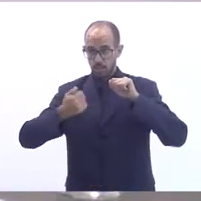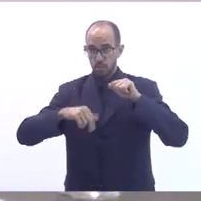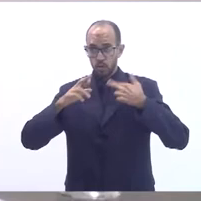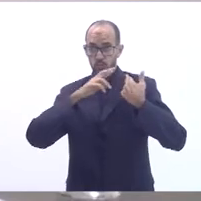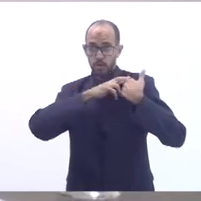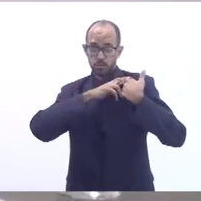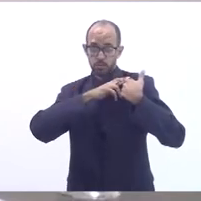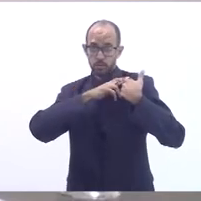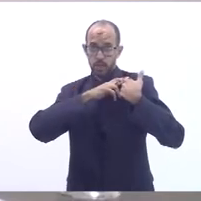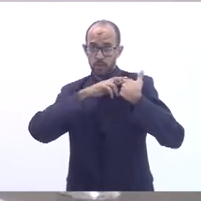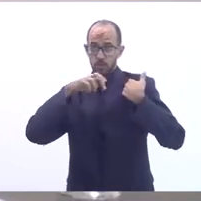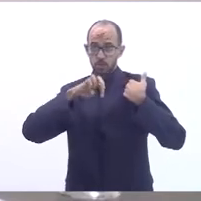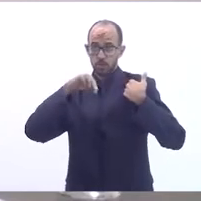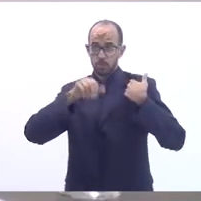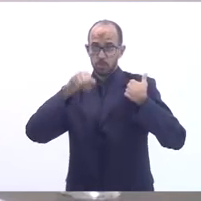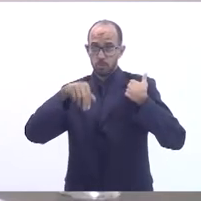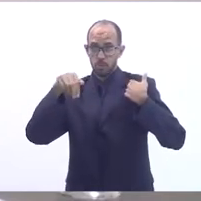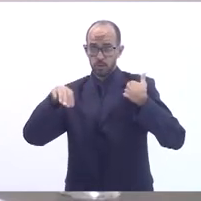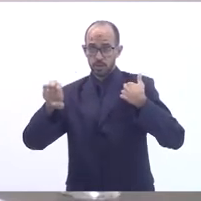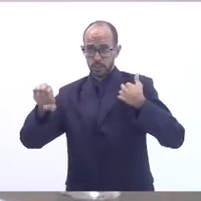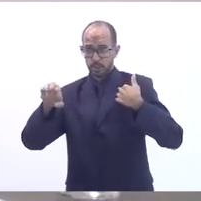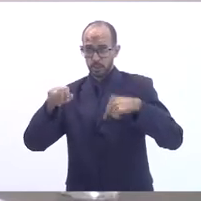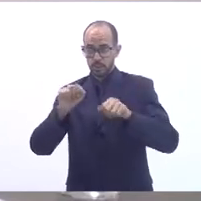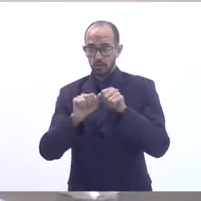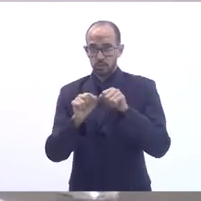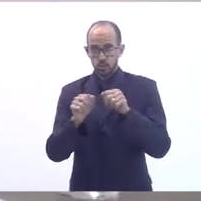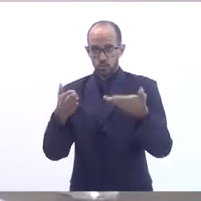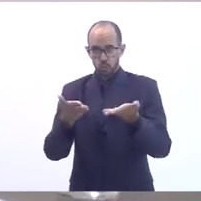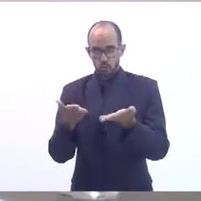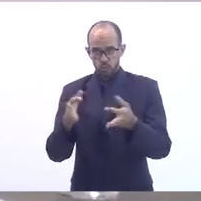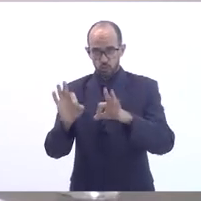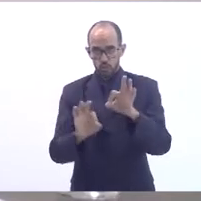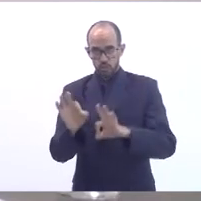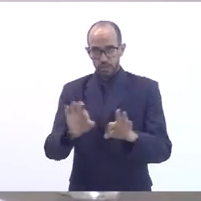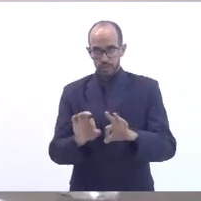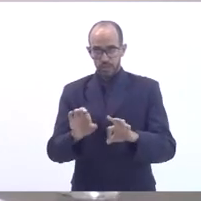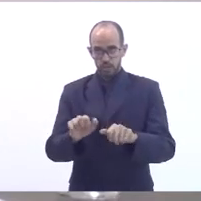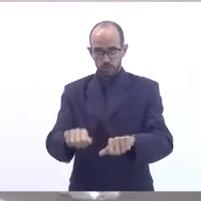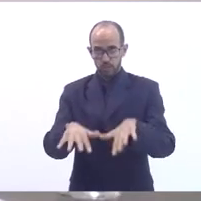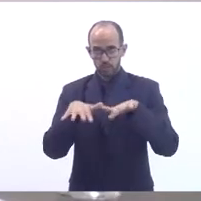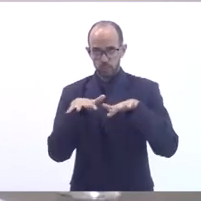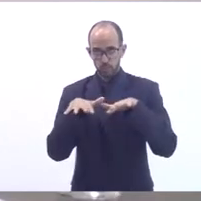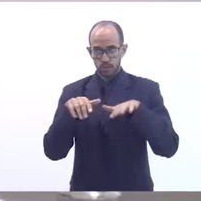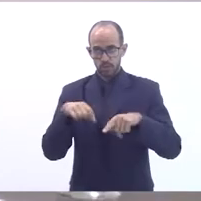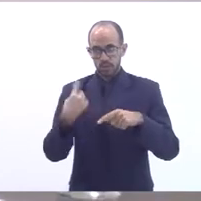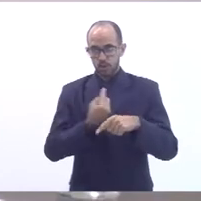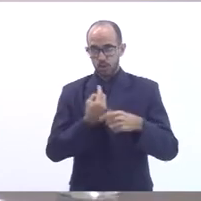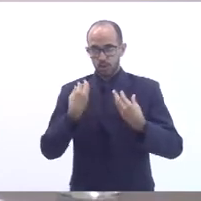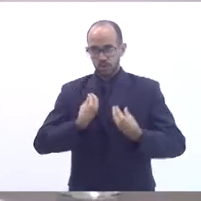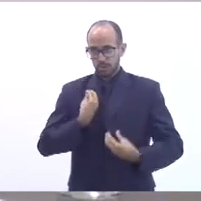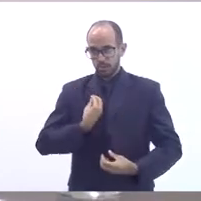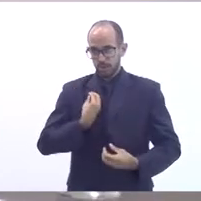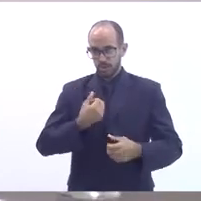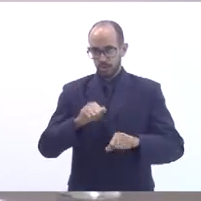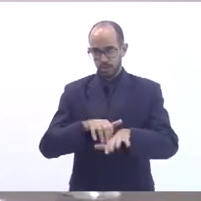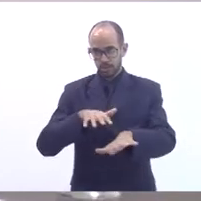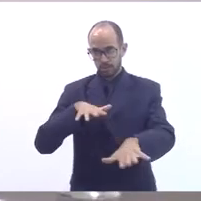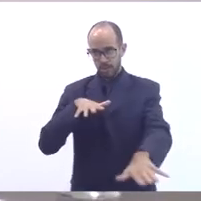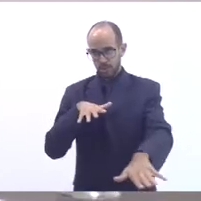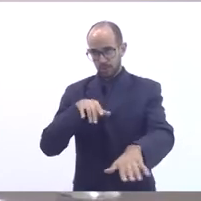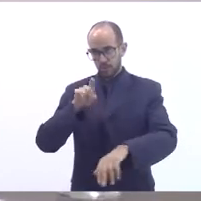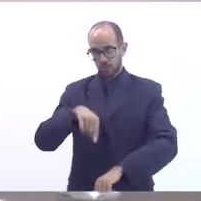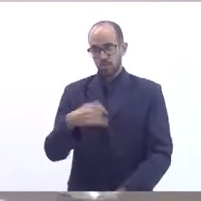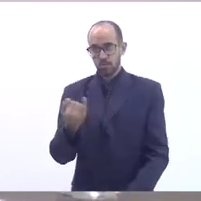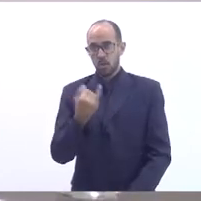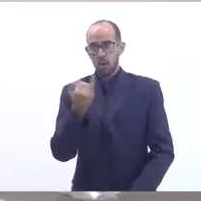é pelo que a Monique tá fazendo atualmente ele organizava as audiências a nossa participação nas marchas e o essencial